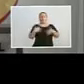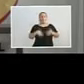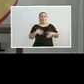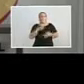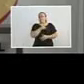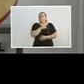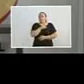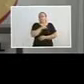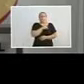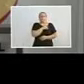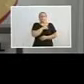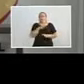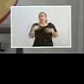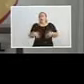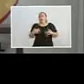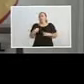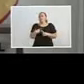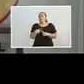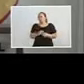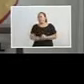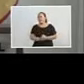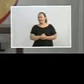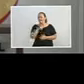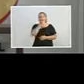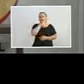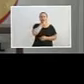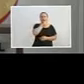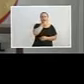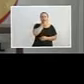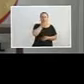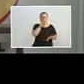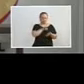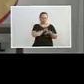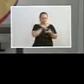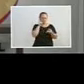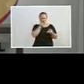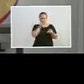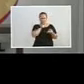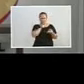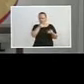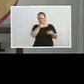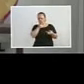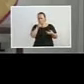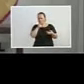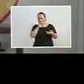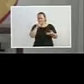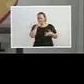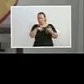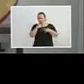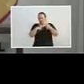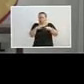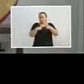Apavorado. Porque cada entrevista que falou afirmava uma coisa que tinha mentido e desmentia e se enrolava todo.